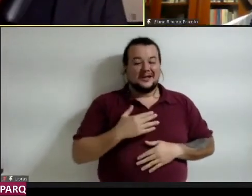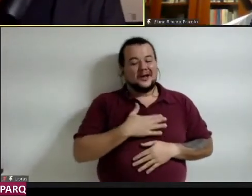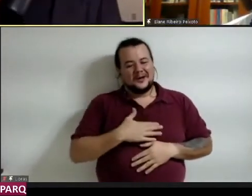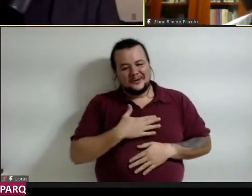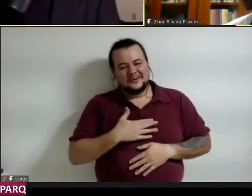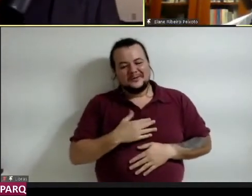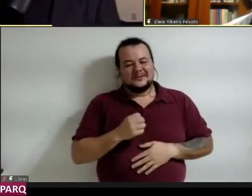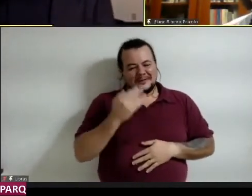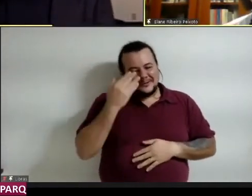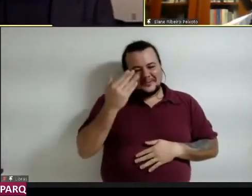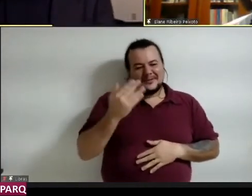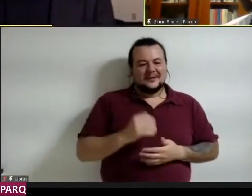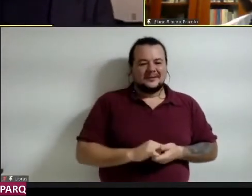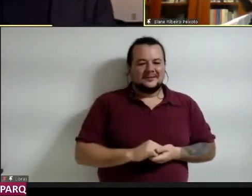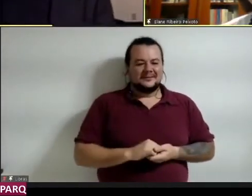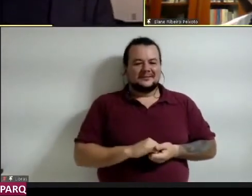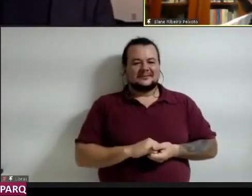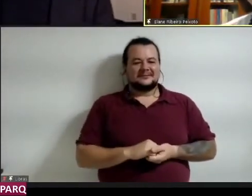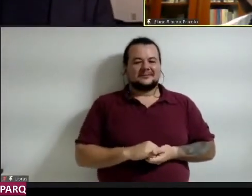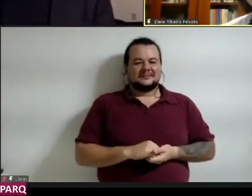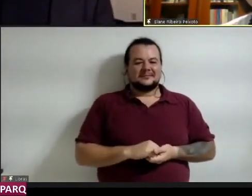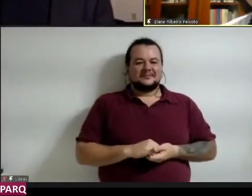sugestão. Fresco.